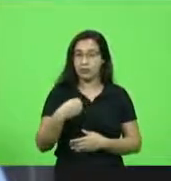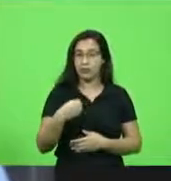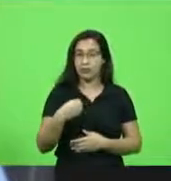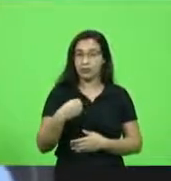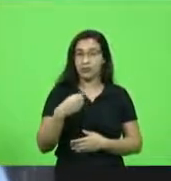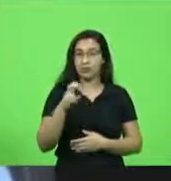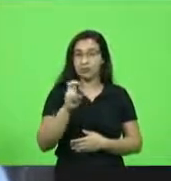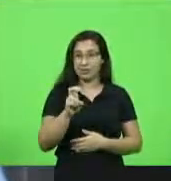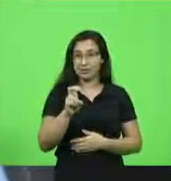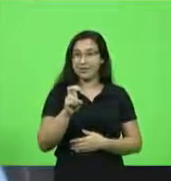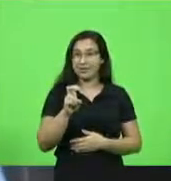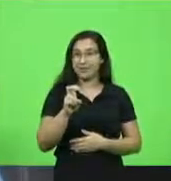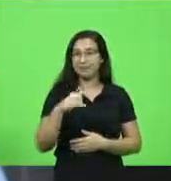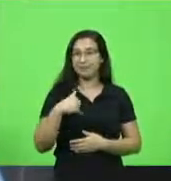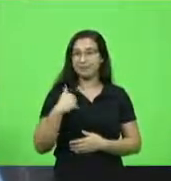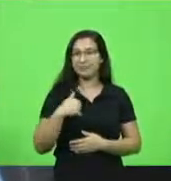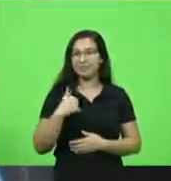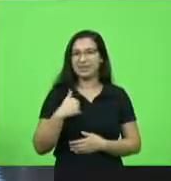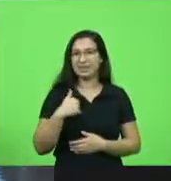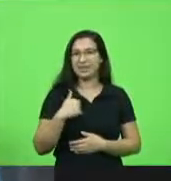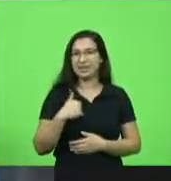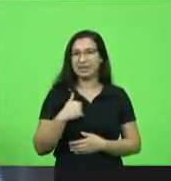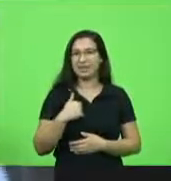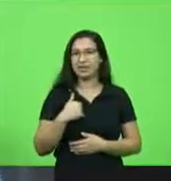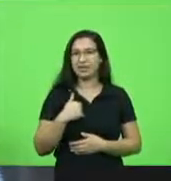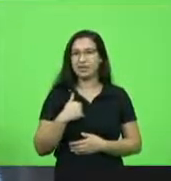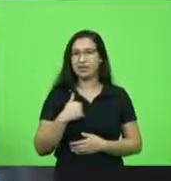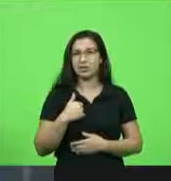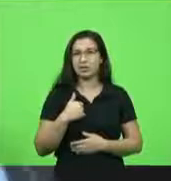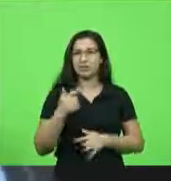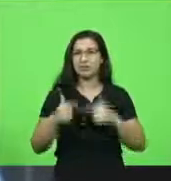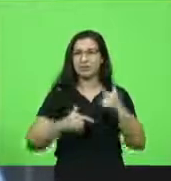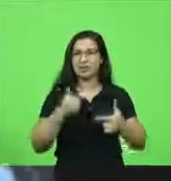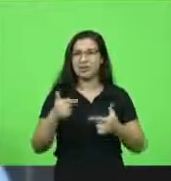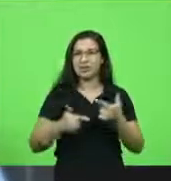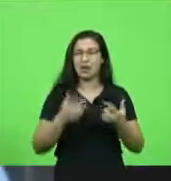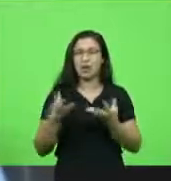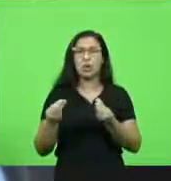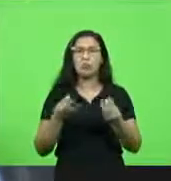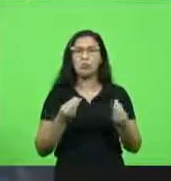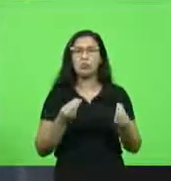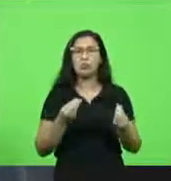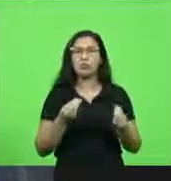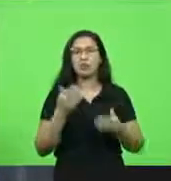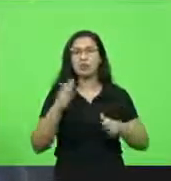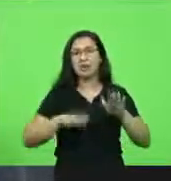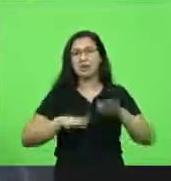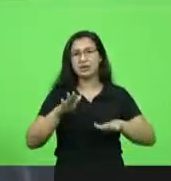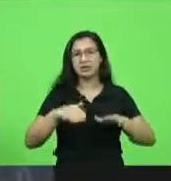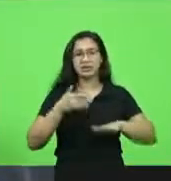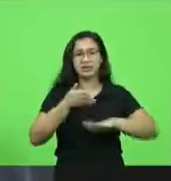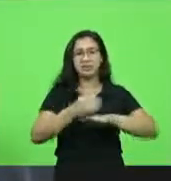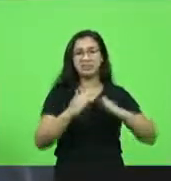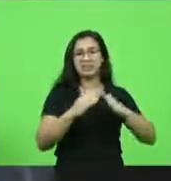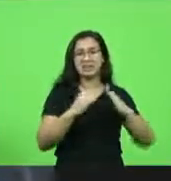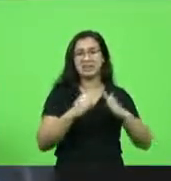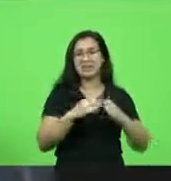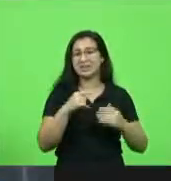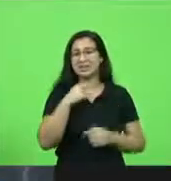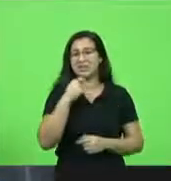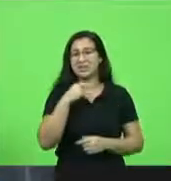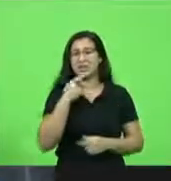e às vezes assim, a gente viaja tanto, trabalha tanto, fico tão ausente, e eu me preocupo, eu digo, meu Deus,